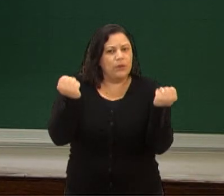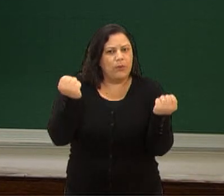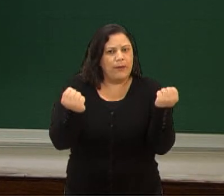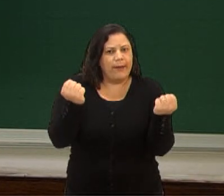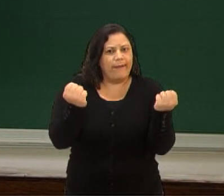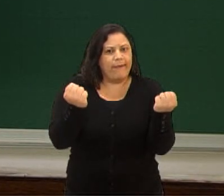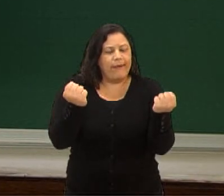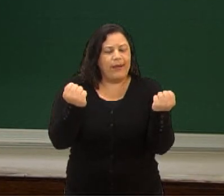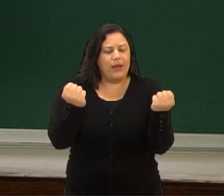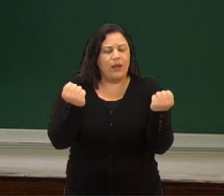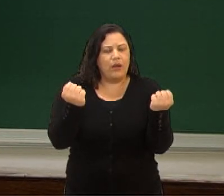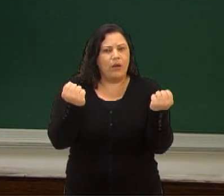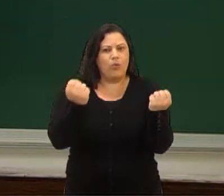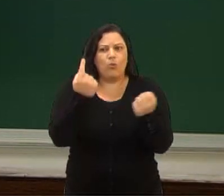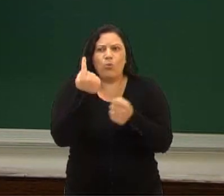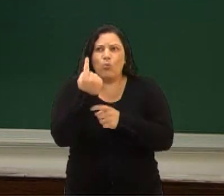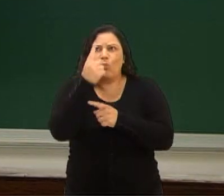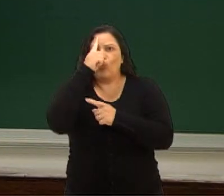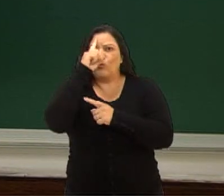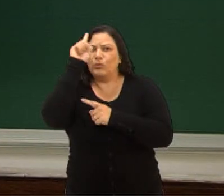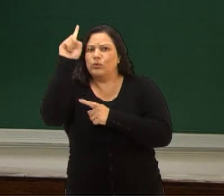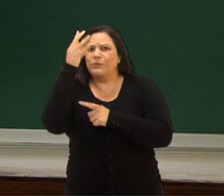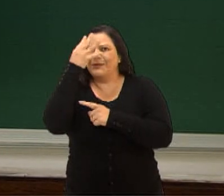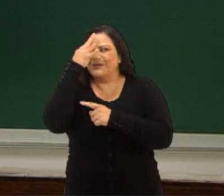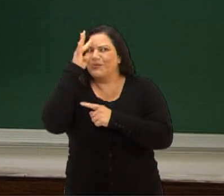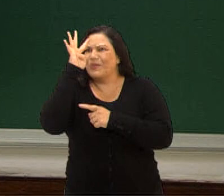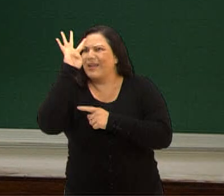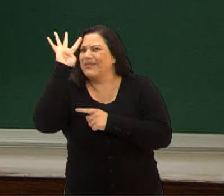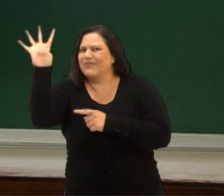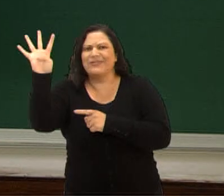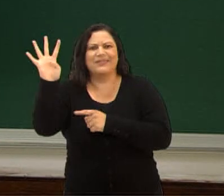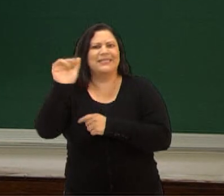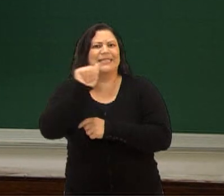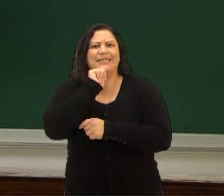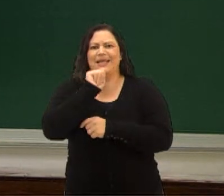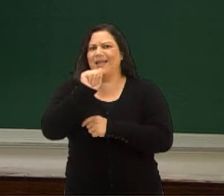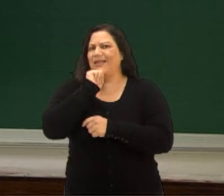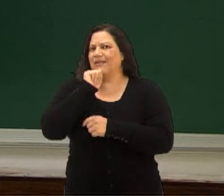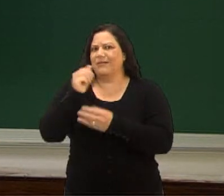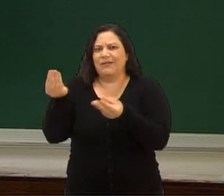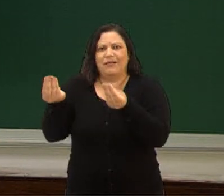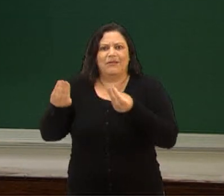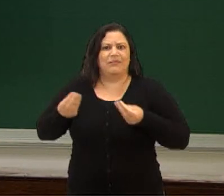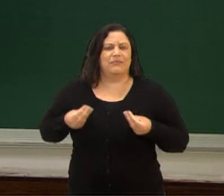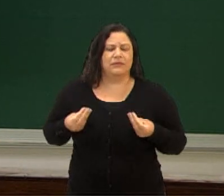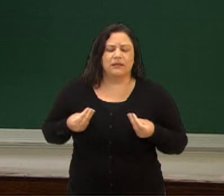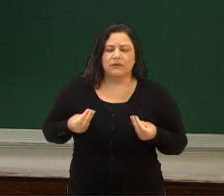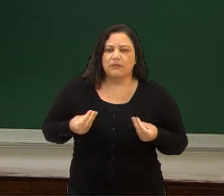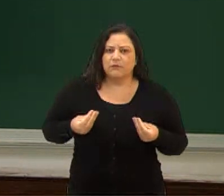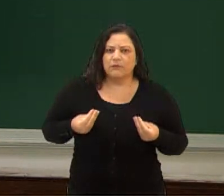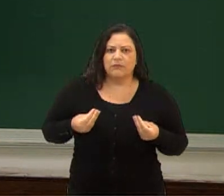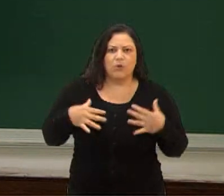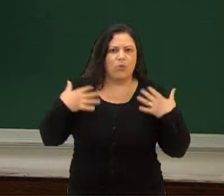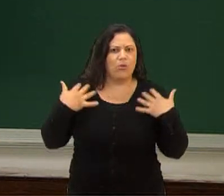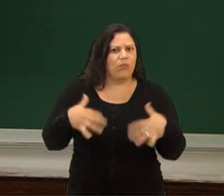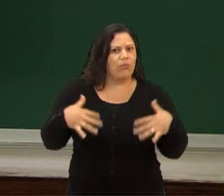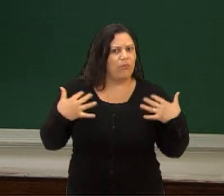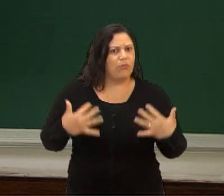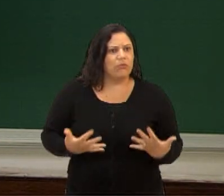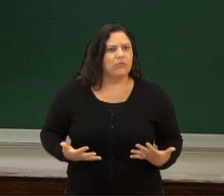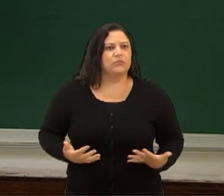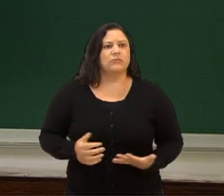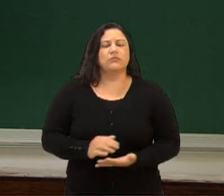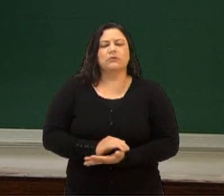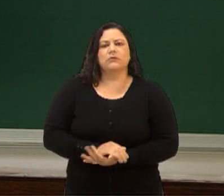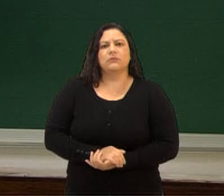um dia, mas já faz 4 dias e ele não devolveu ainda. Aí ele diz, well, give them an inch and